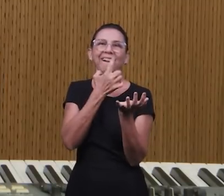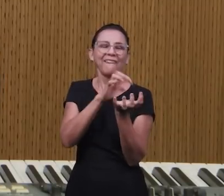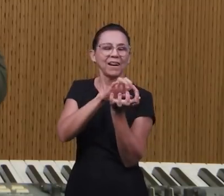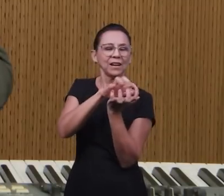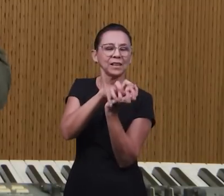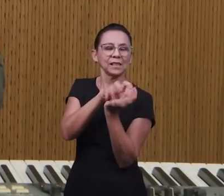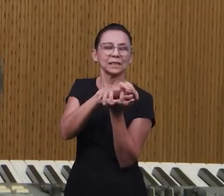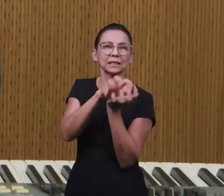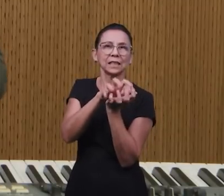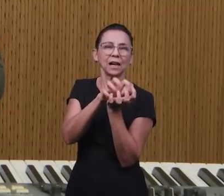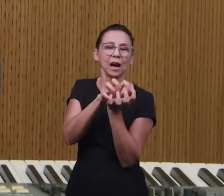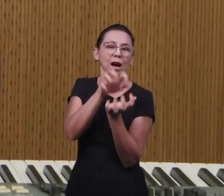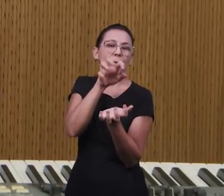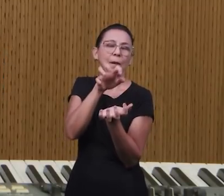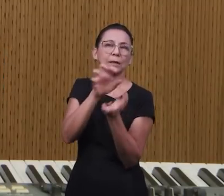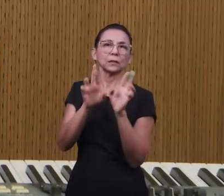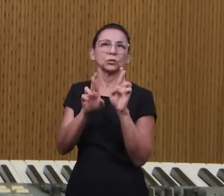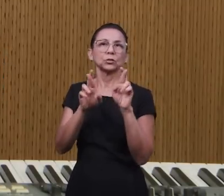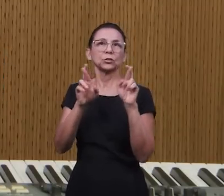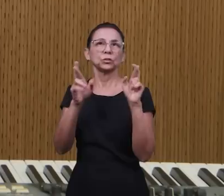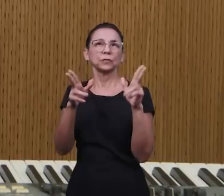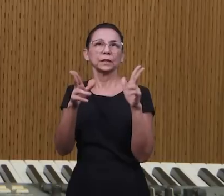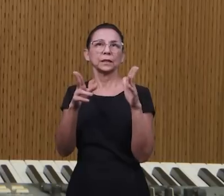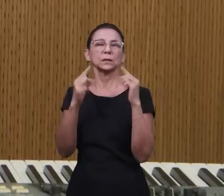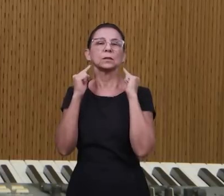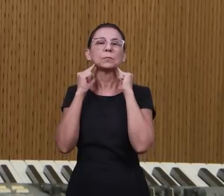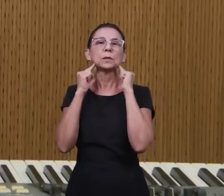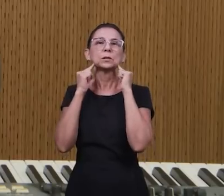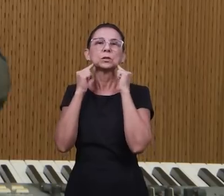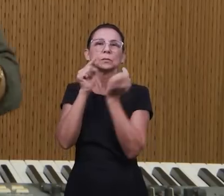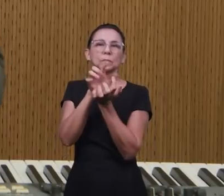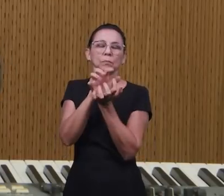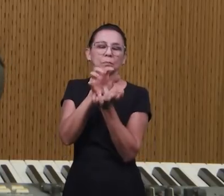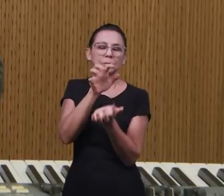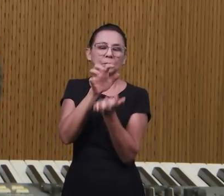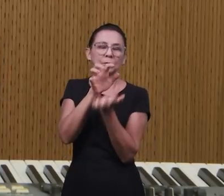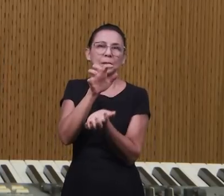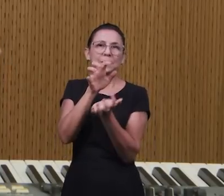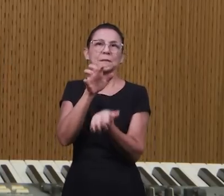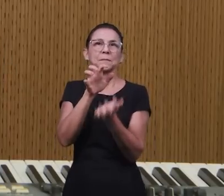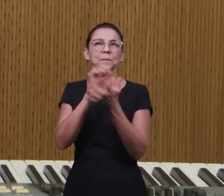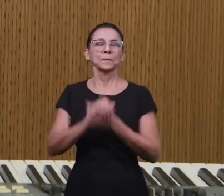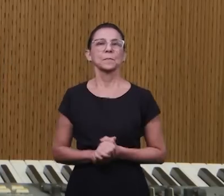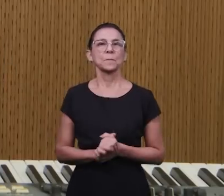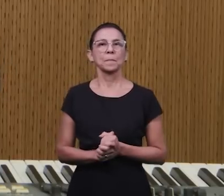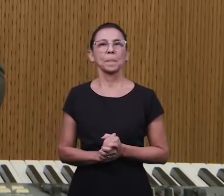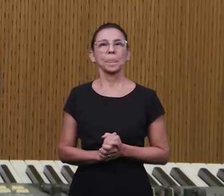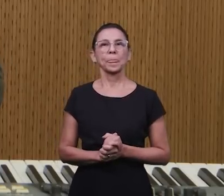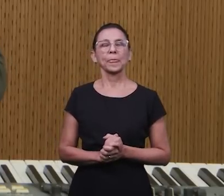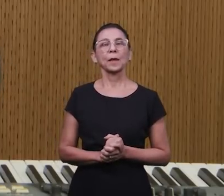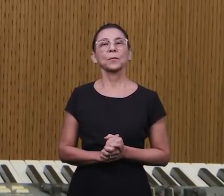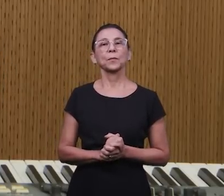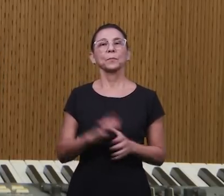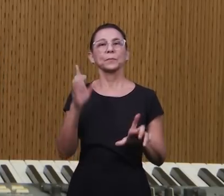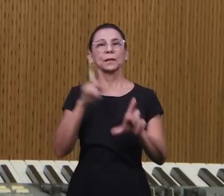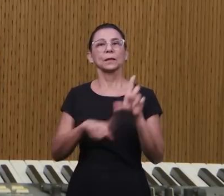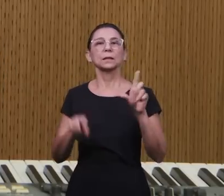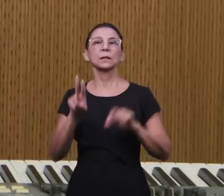está mais aberta, diferente, mandíbula também está mais para baixo. Agora terminando com U.